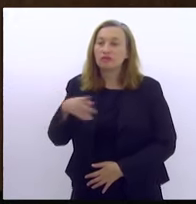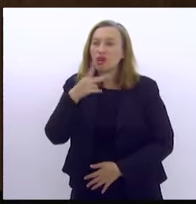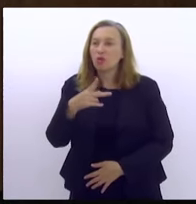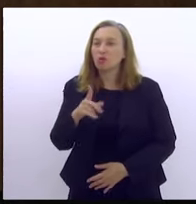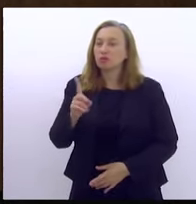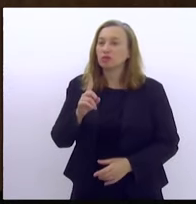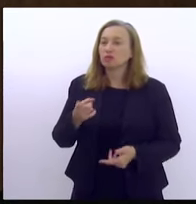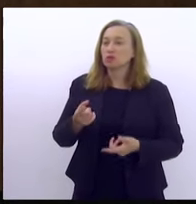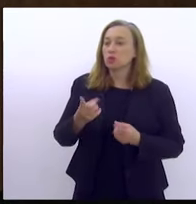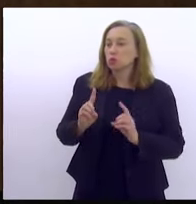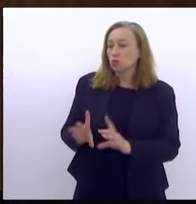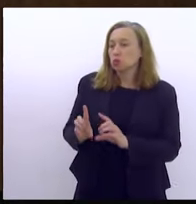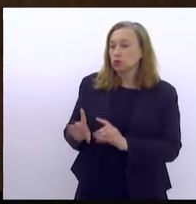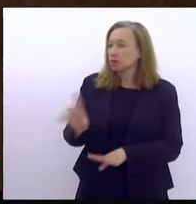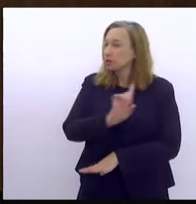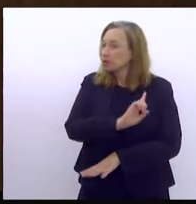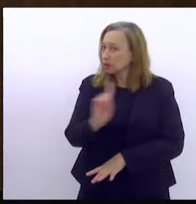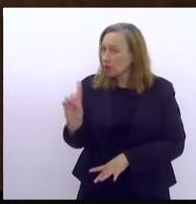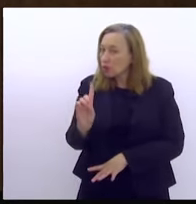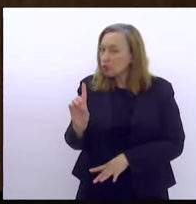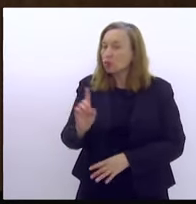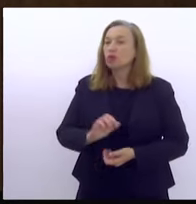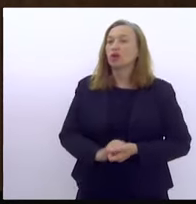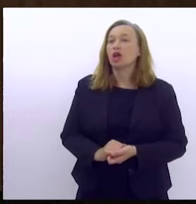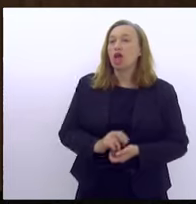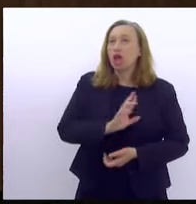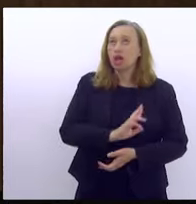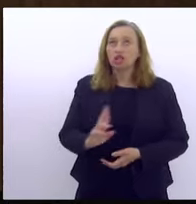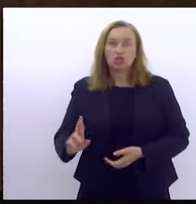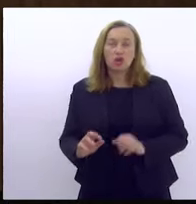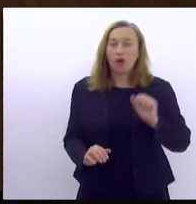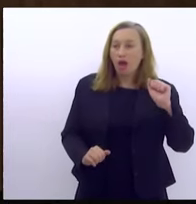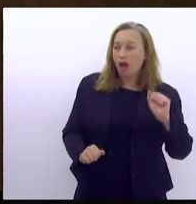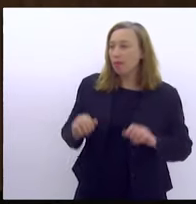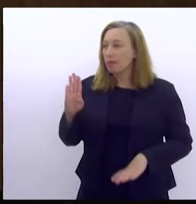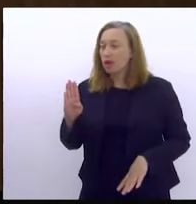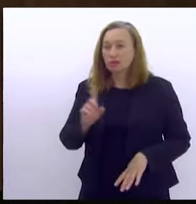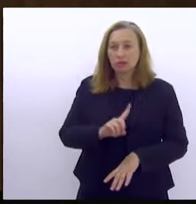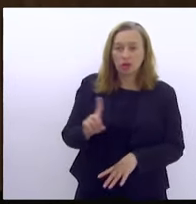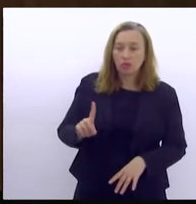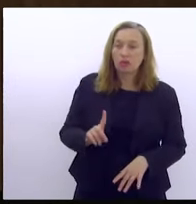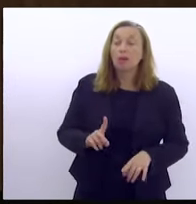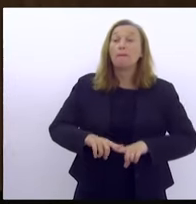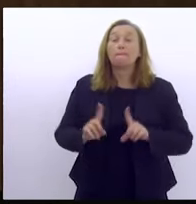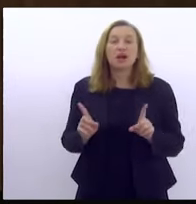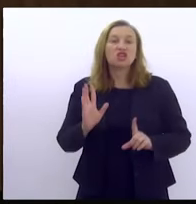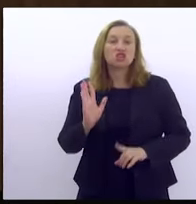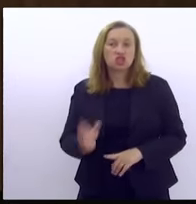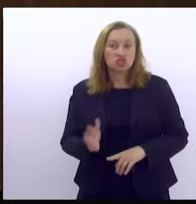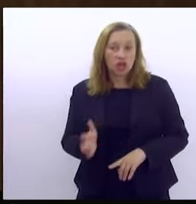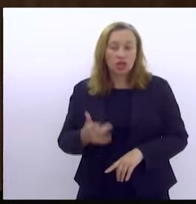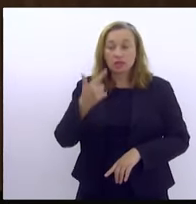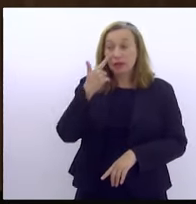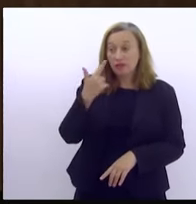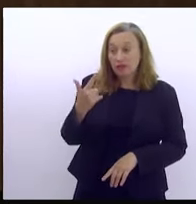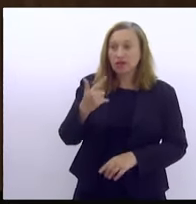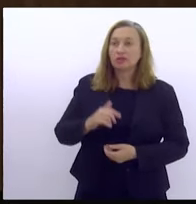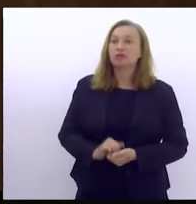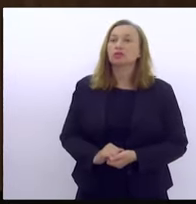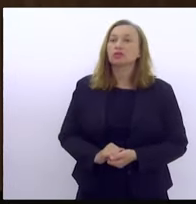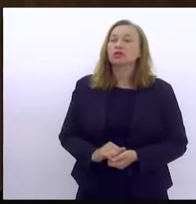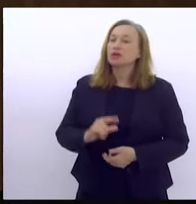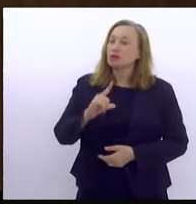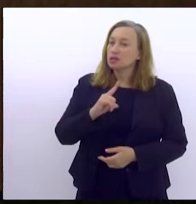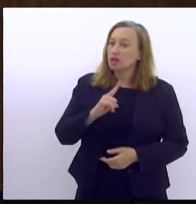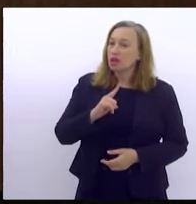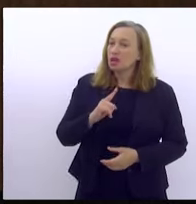aqui de doutrinação, né, de alguma religião ou de preferência de alguma religião, mas já que a gente está vendo que tem um